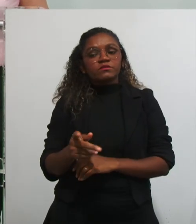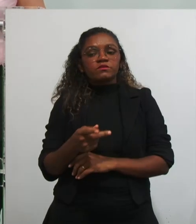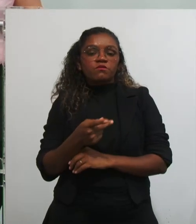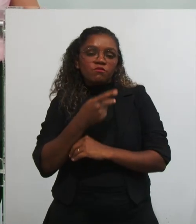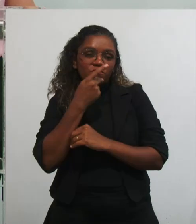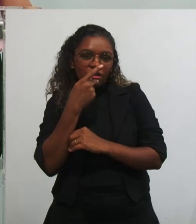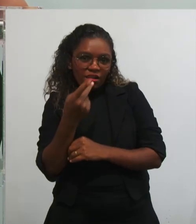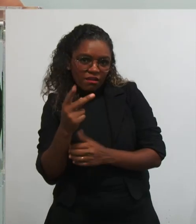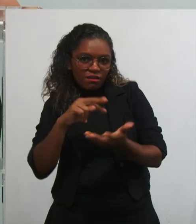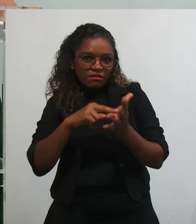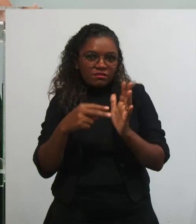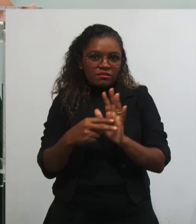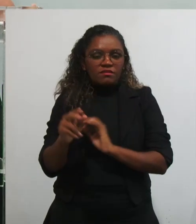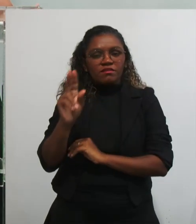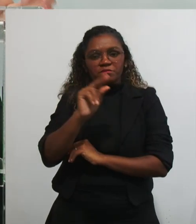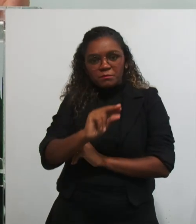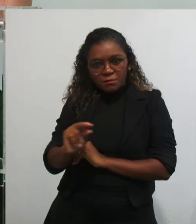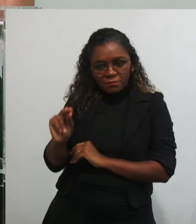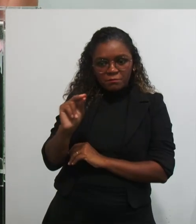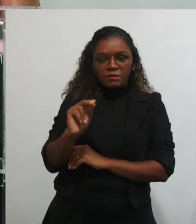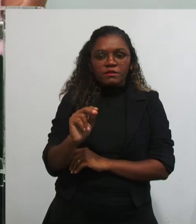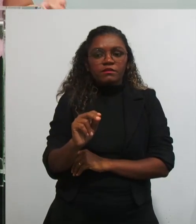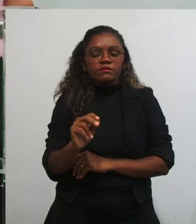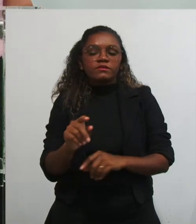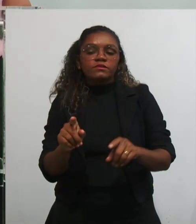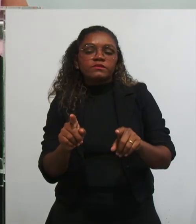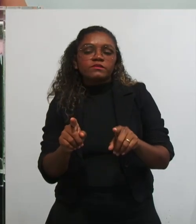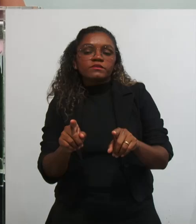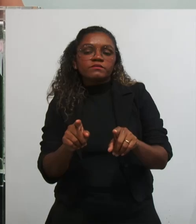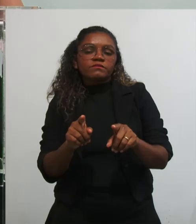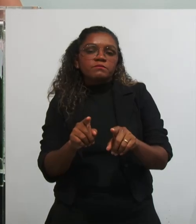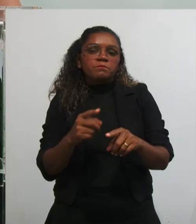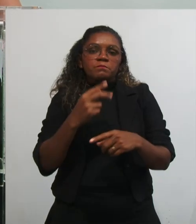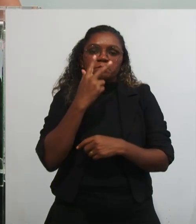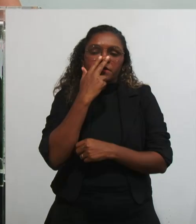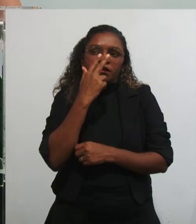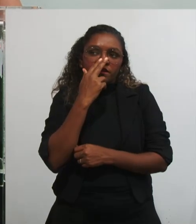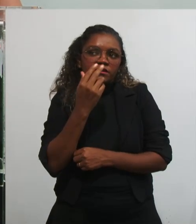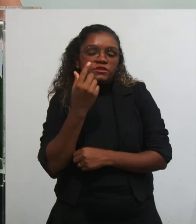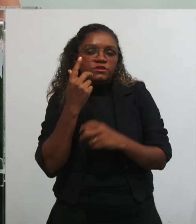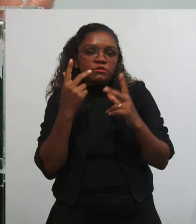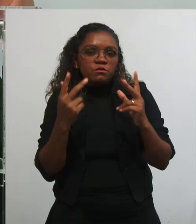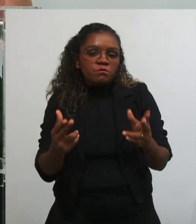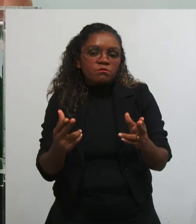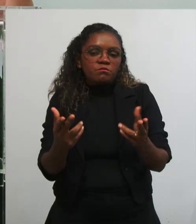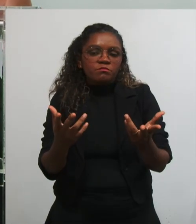e a questão do falar fica